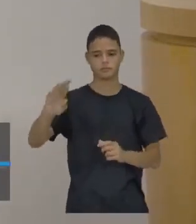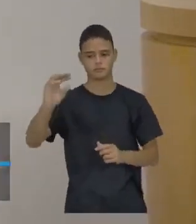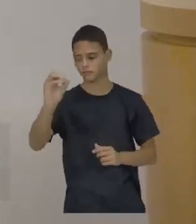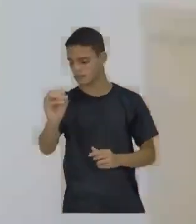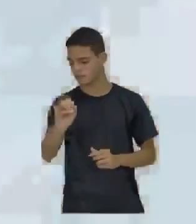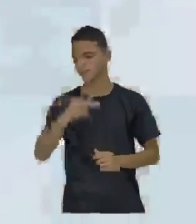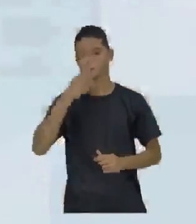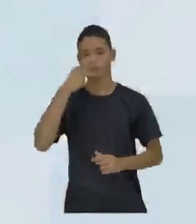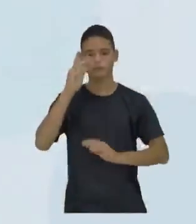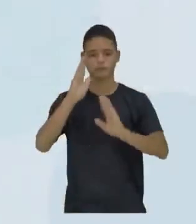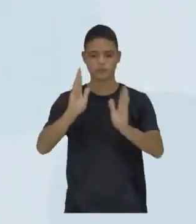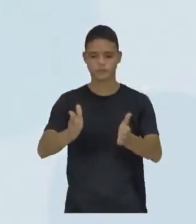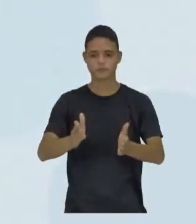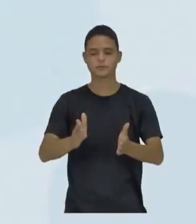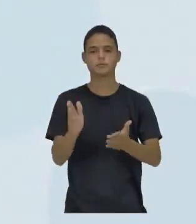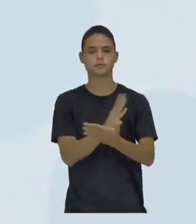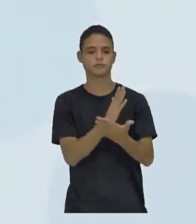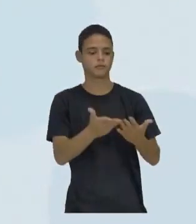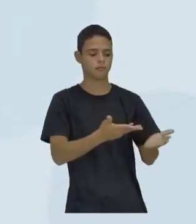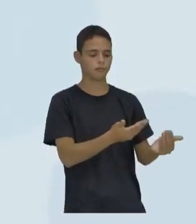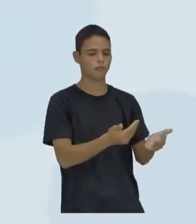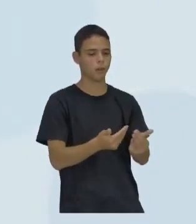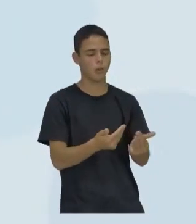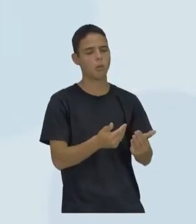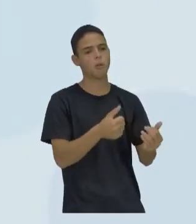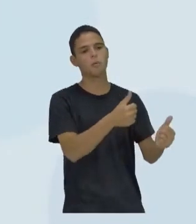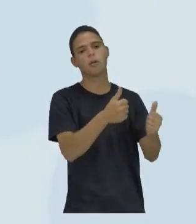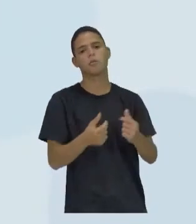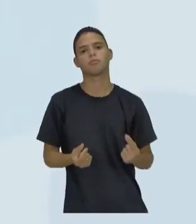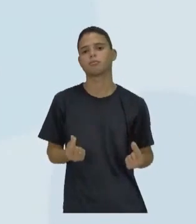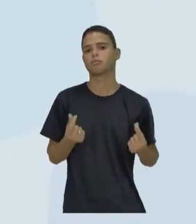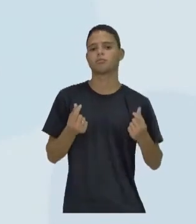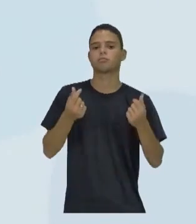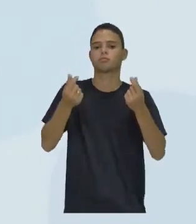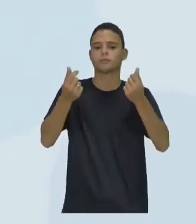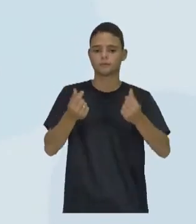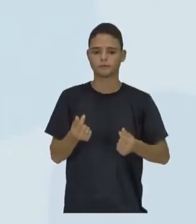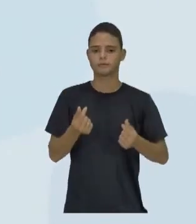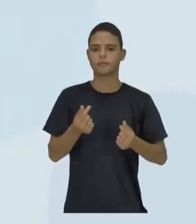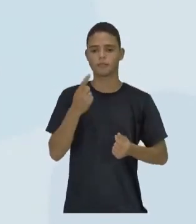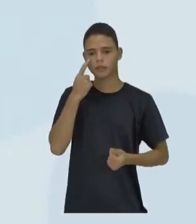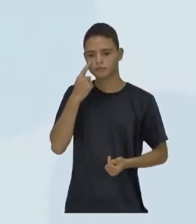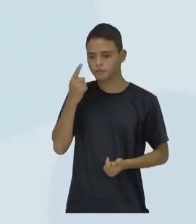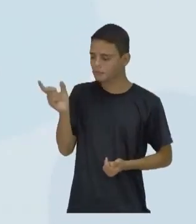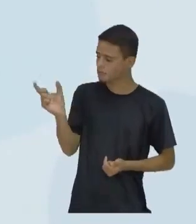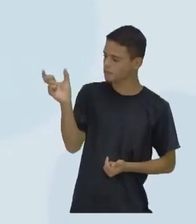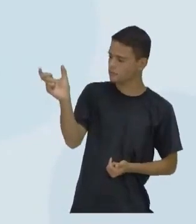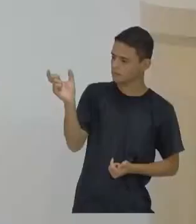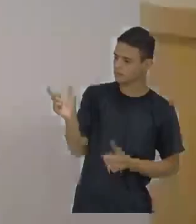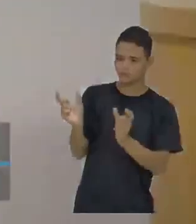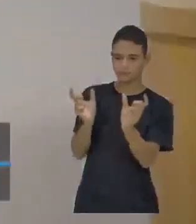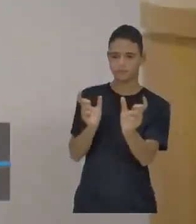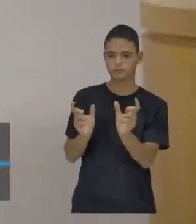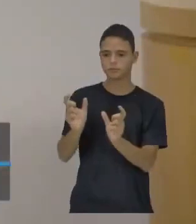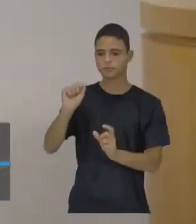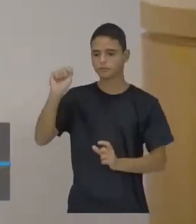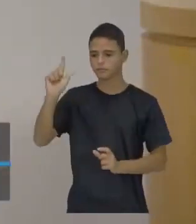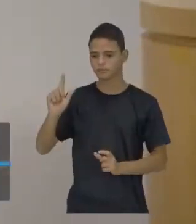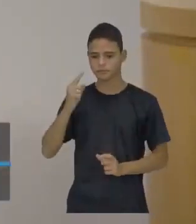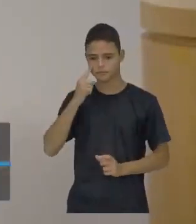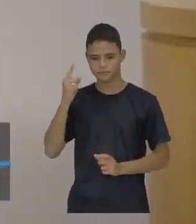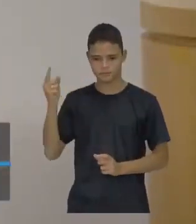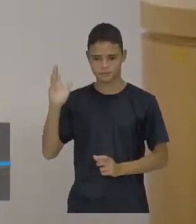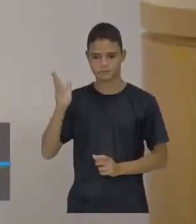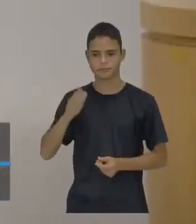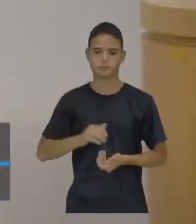jovens bem-sucedidos, e tem, vivem, todas essas palavrinhas que estão aí em azul, se refere, o Felipe falou,